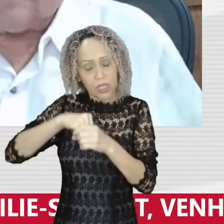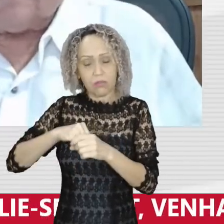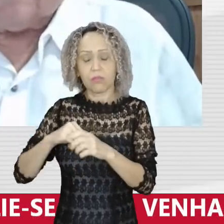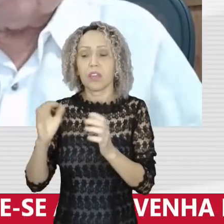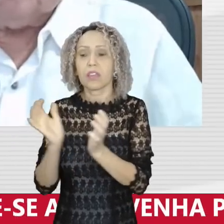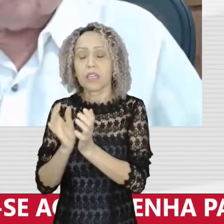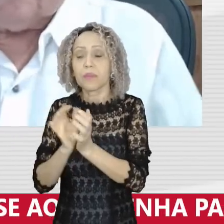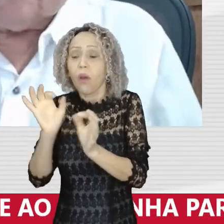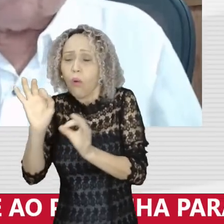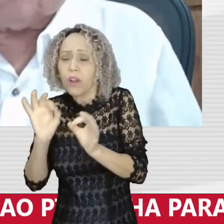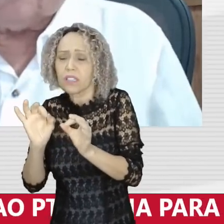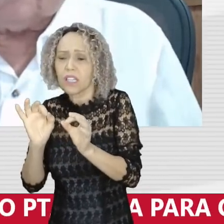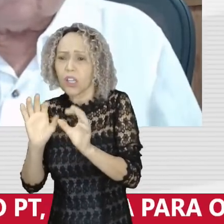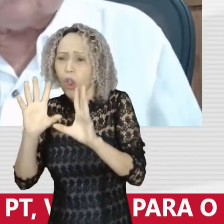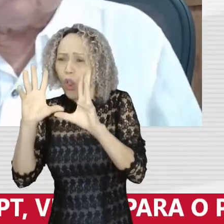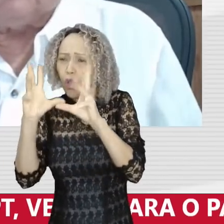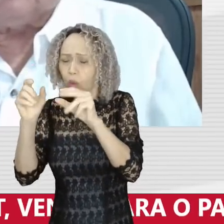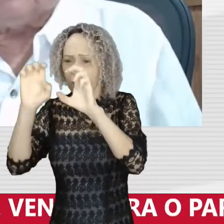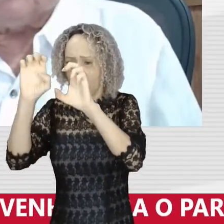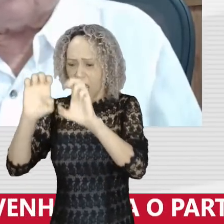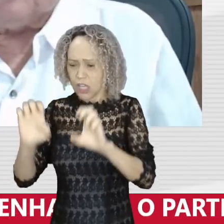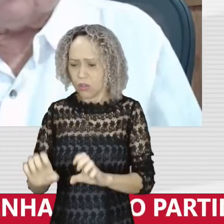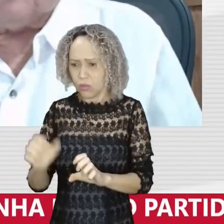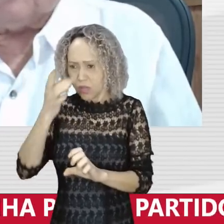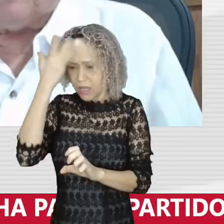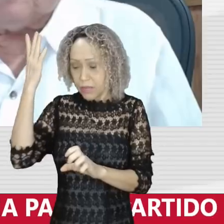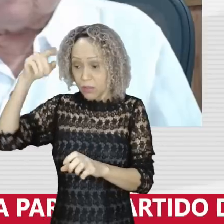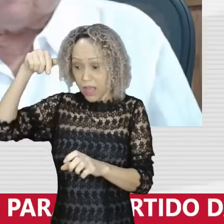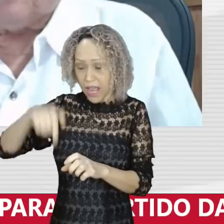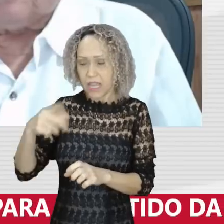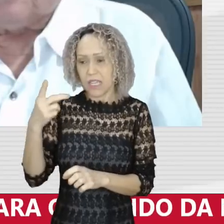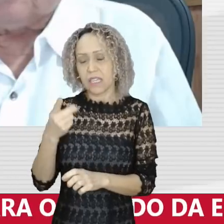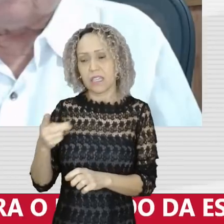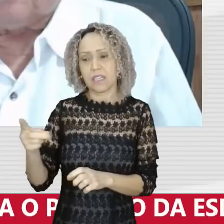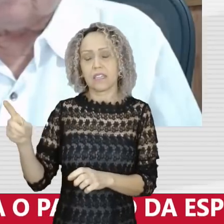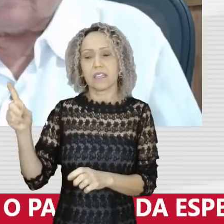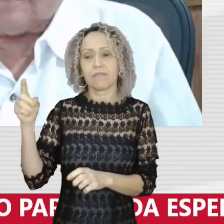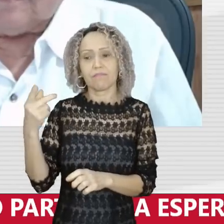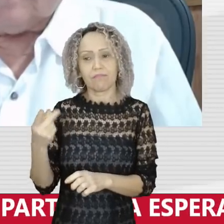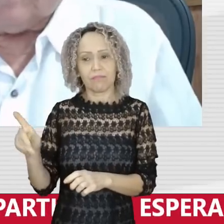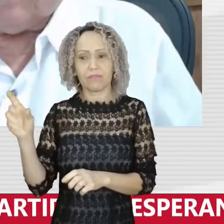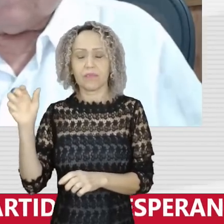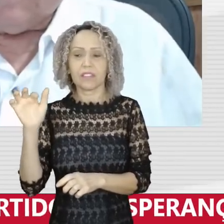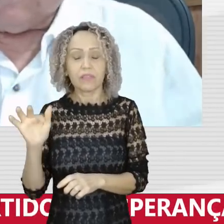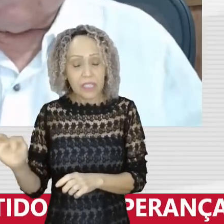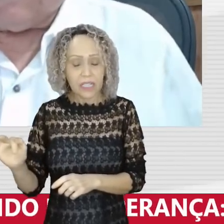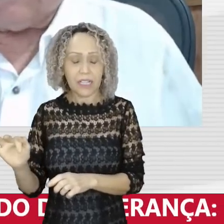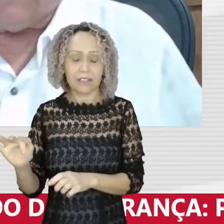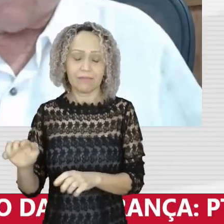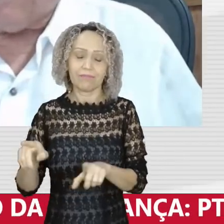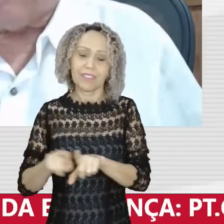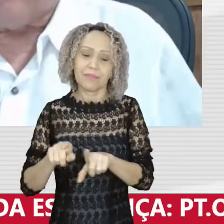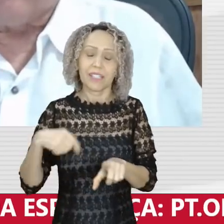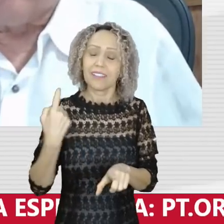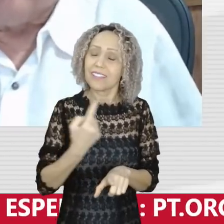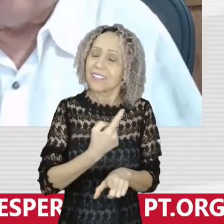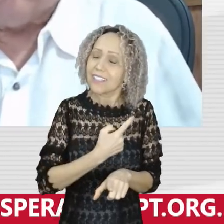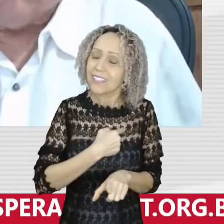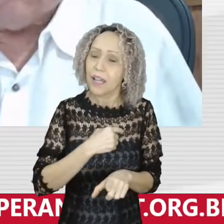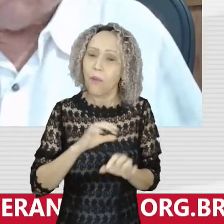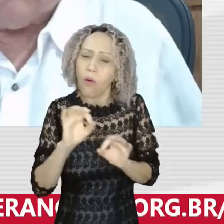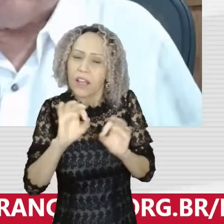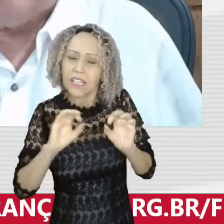Estamos organizando uma festinha para virada em um dos alojamentos.